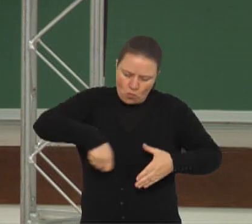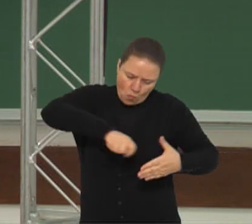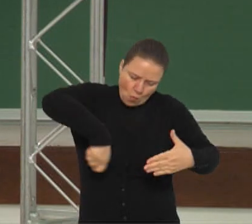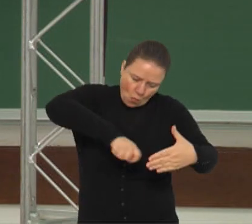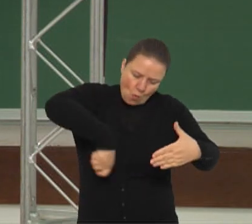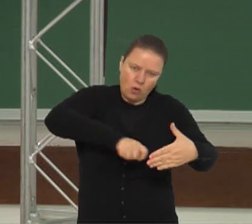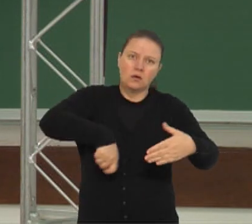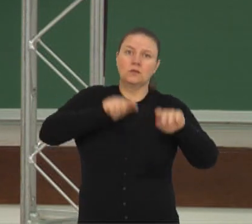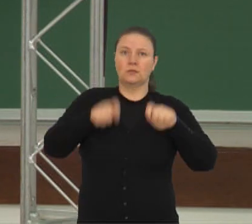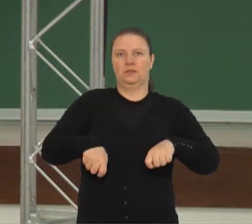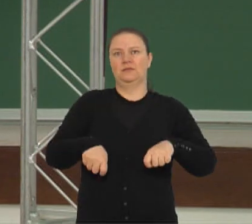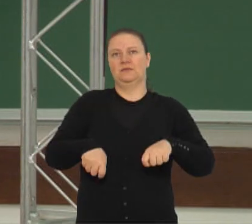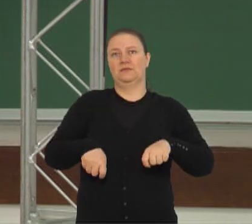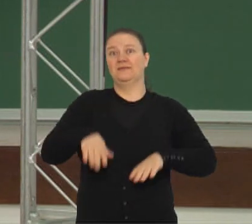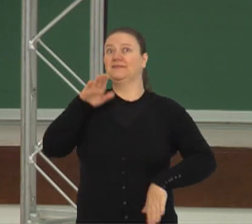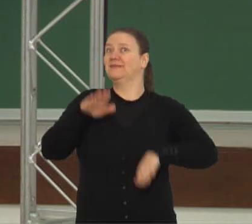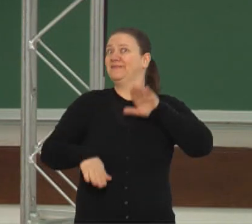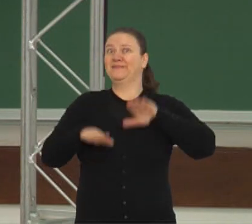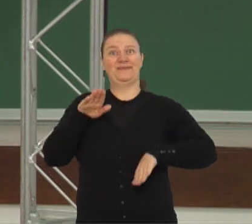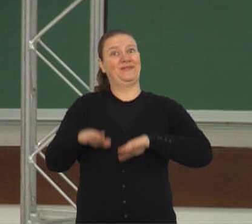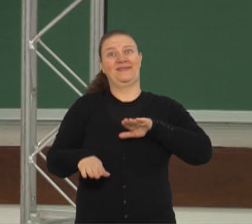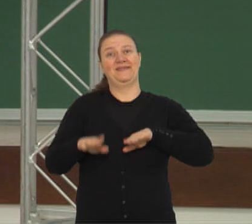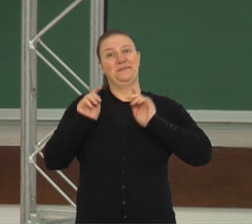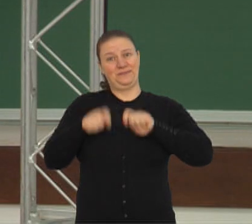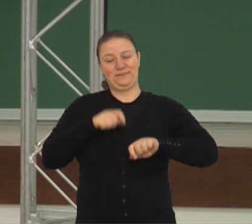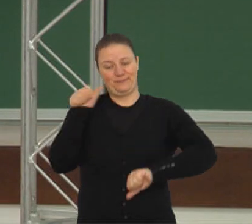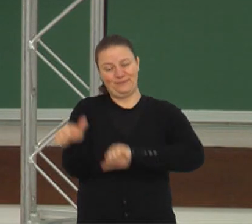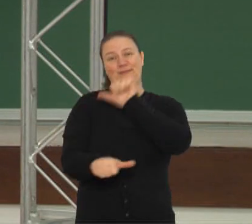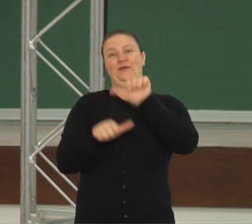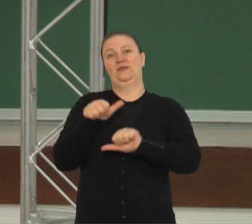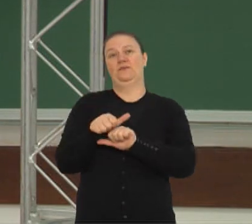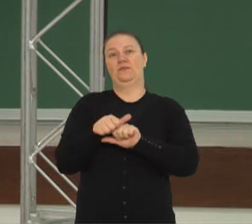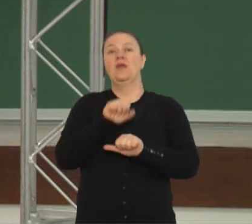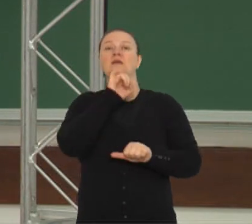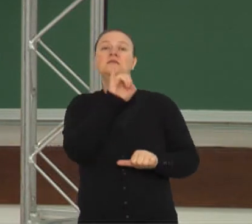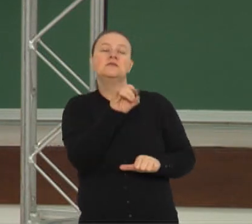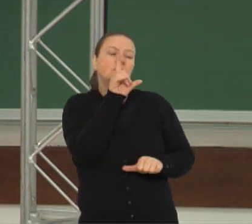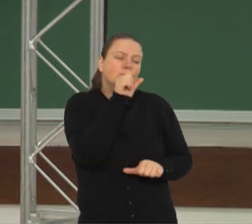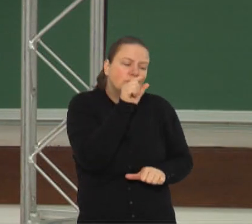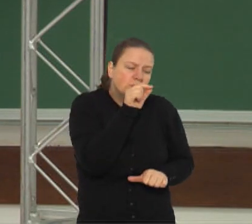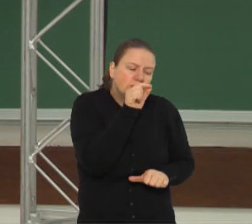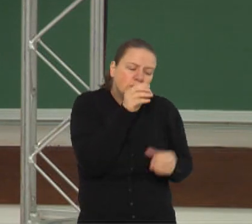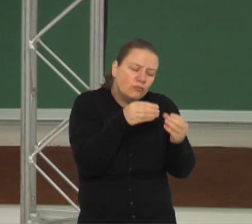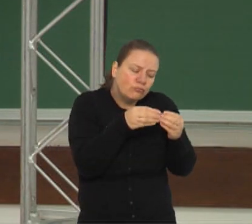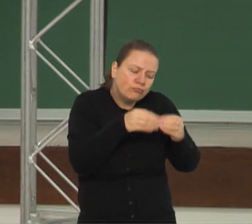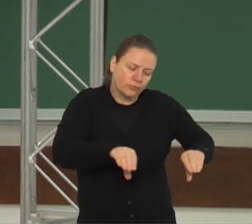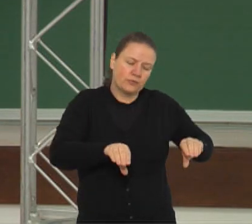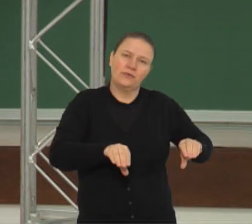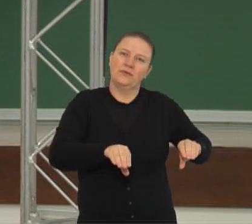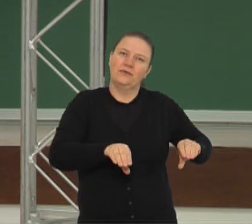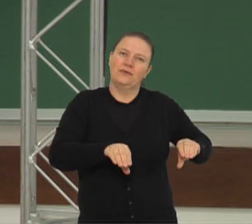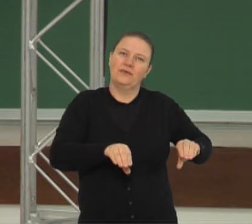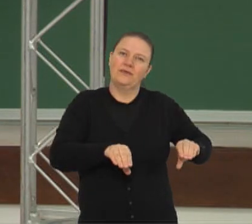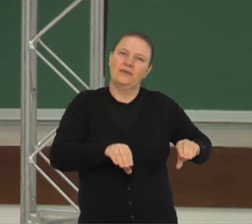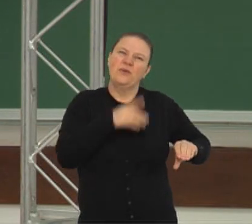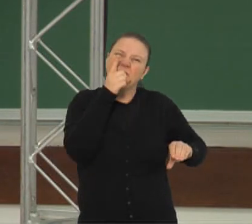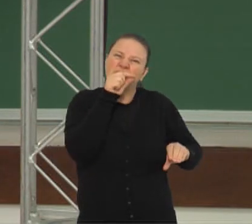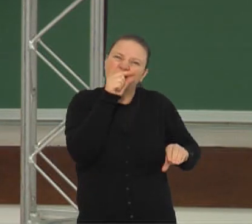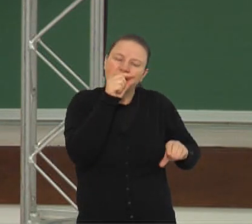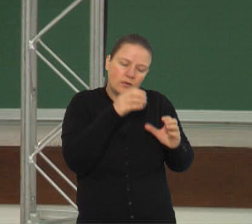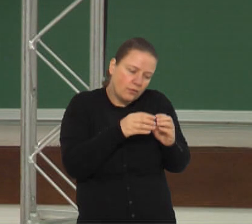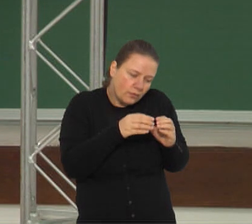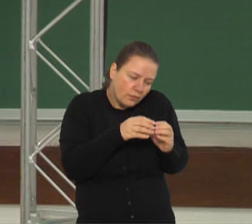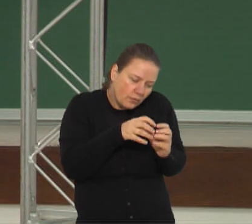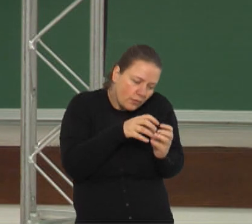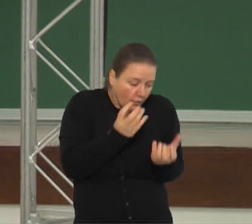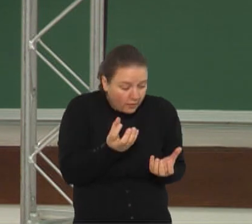é o que é naquele momento. Então, se o ovo virou pintinho, o pintinho já é o ato, é aquilo que ele se tornou. O